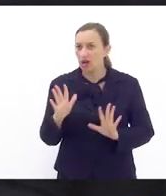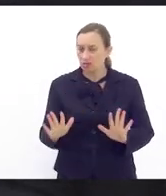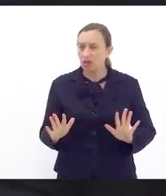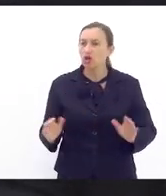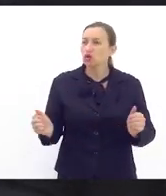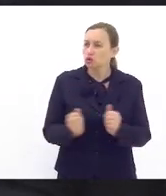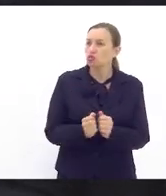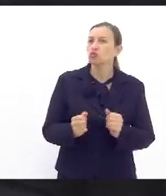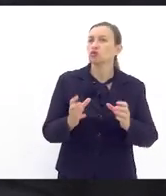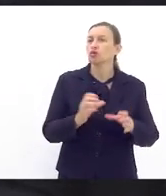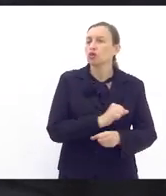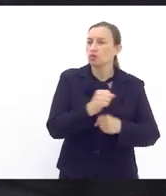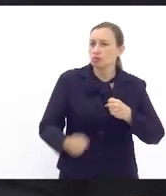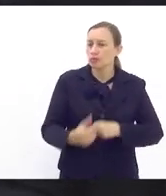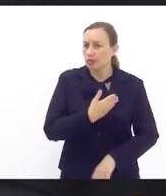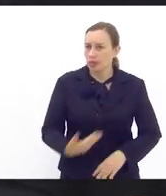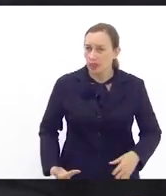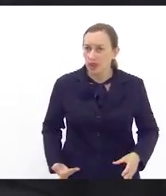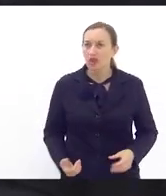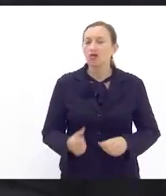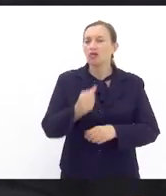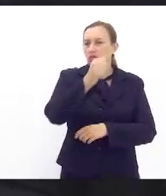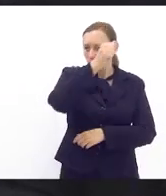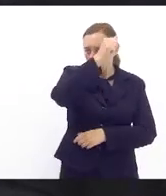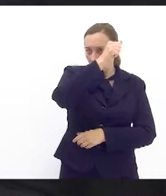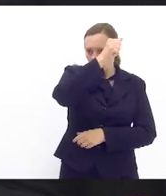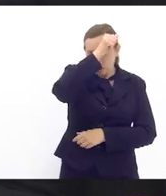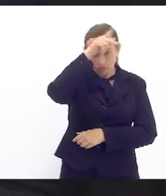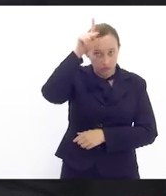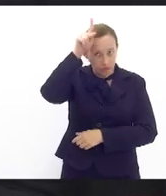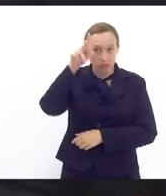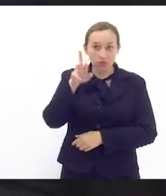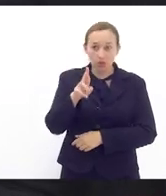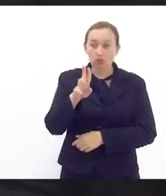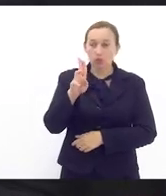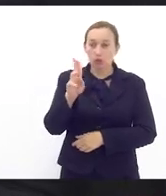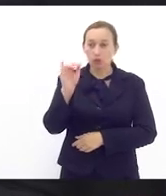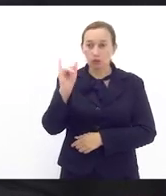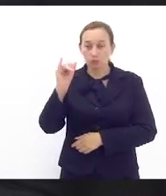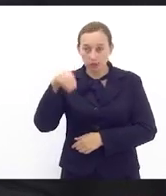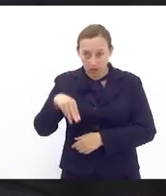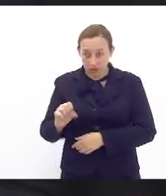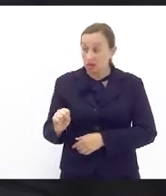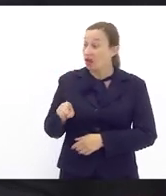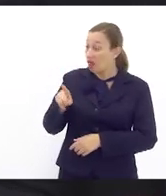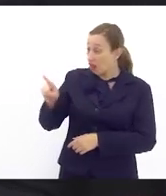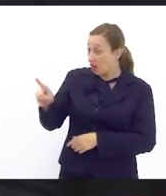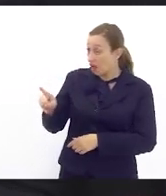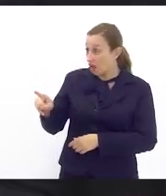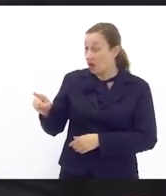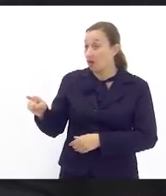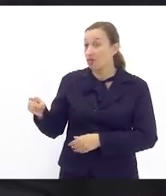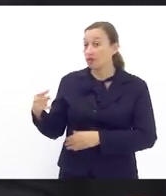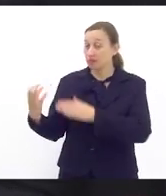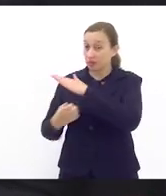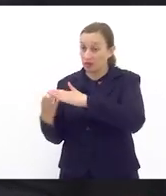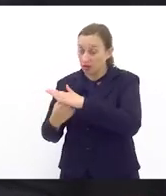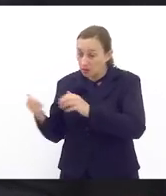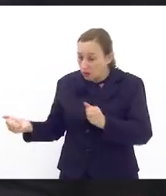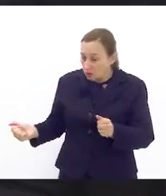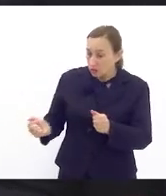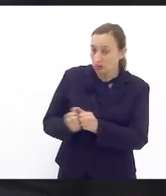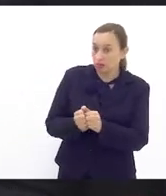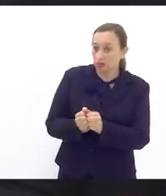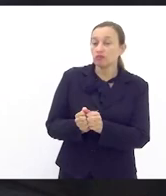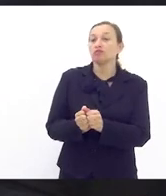a gente tem lá o nosso bairro feito pelo prefeito Rubens de bom tempo que chega nas comunidades e lá a enel foi parceira dessa iniciativa conjunta de governo